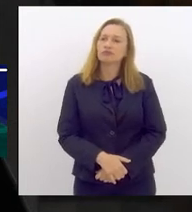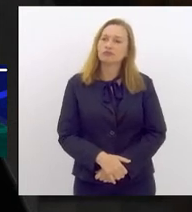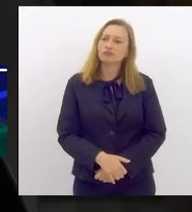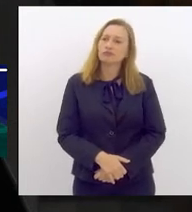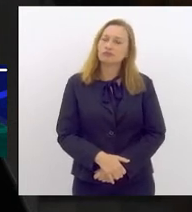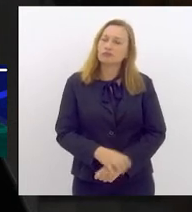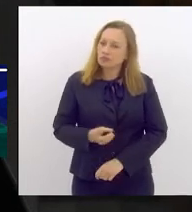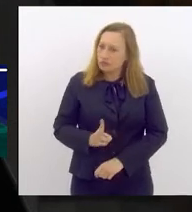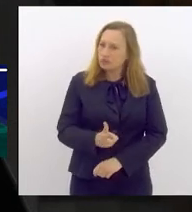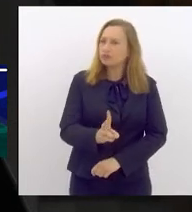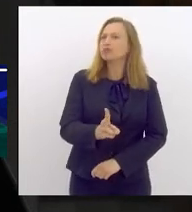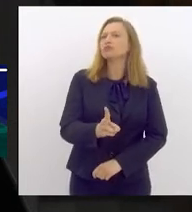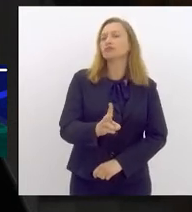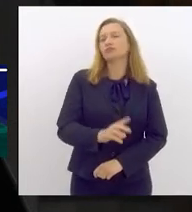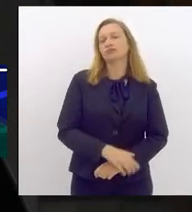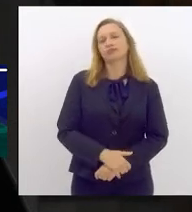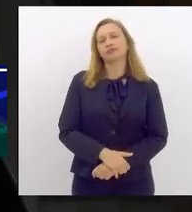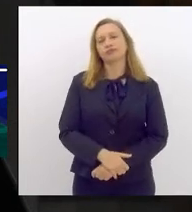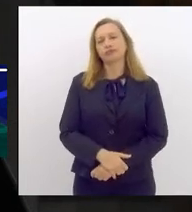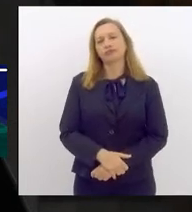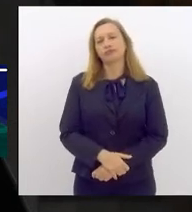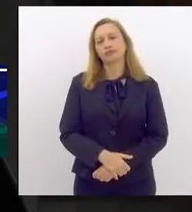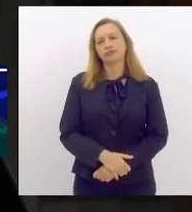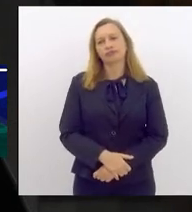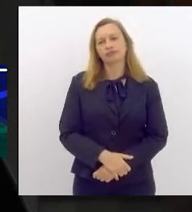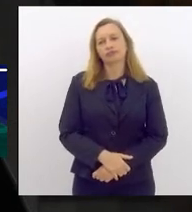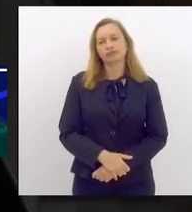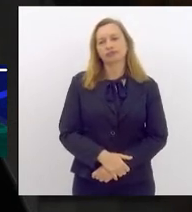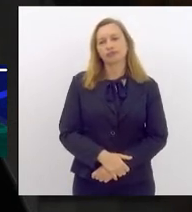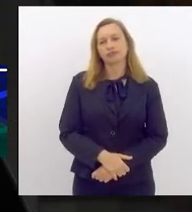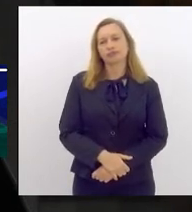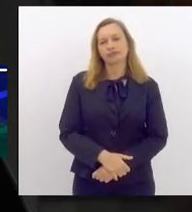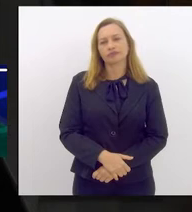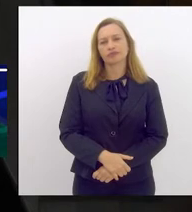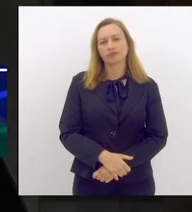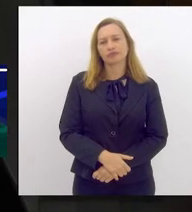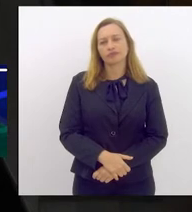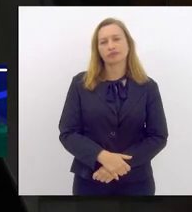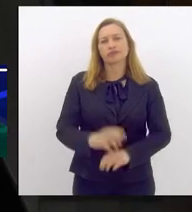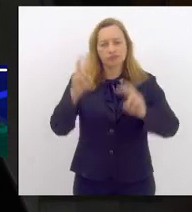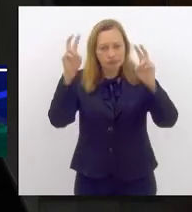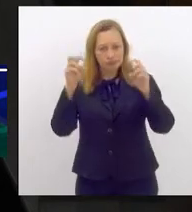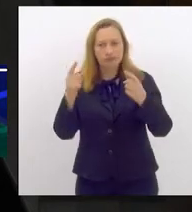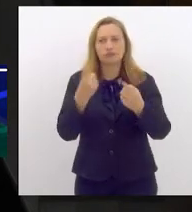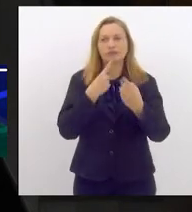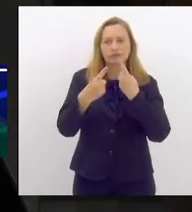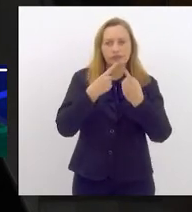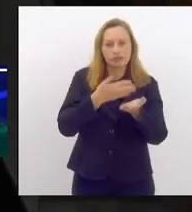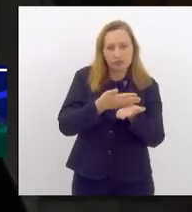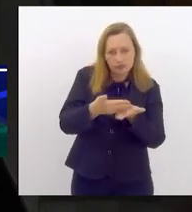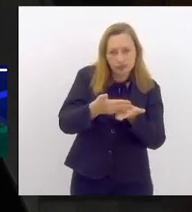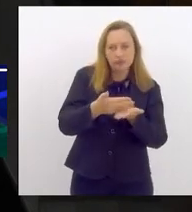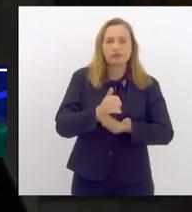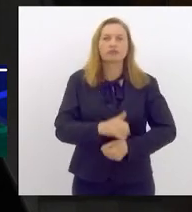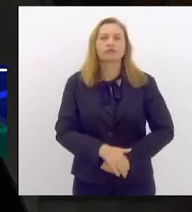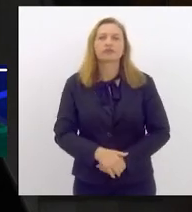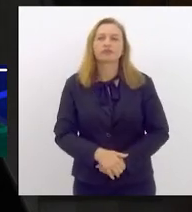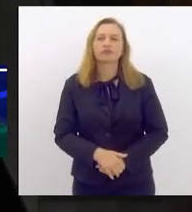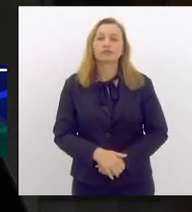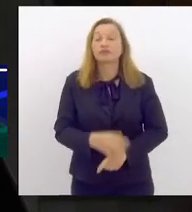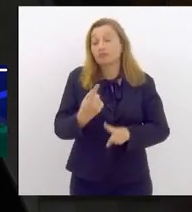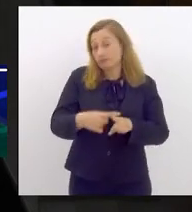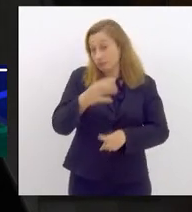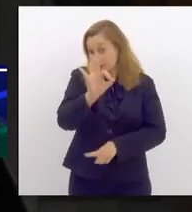da sequência e ao tema que já estava em debate aqui neste expediente inicial O